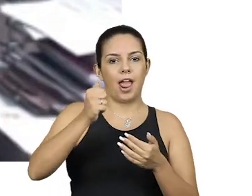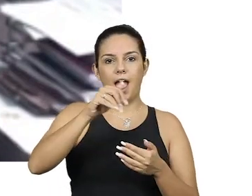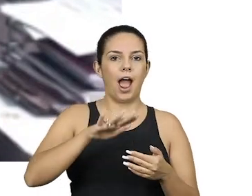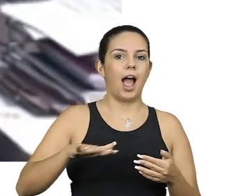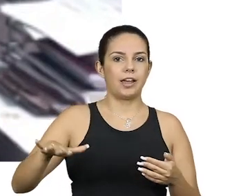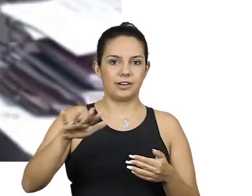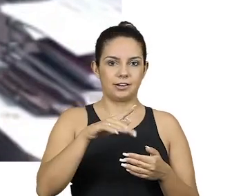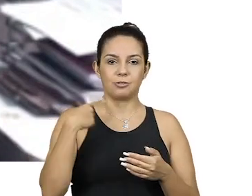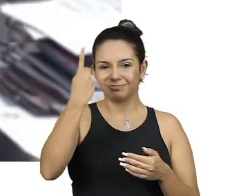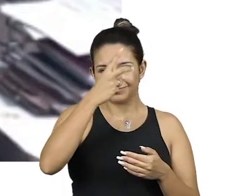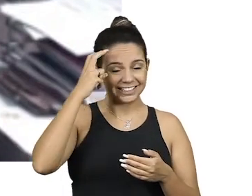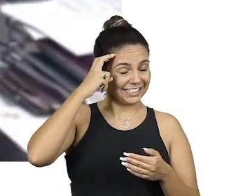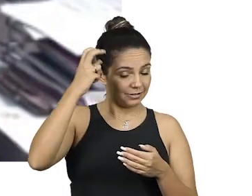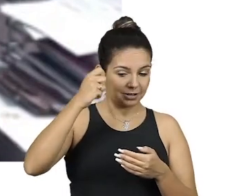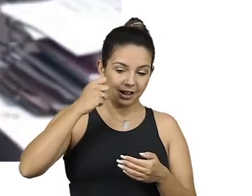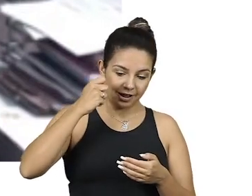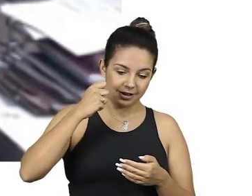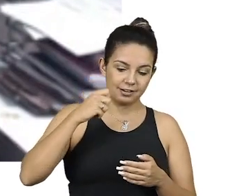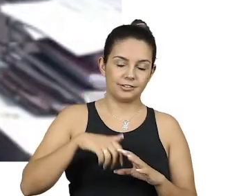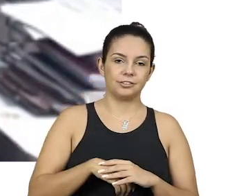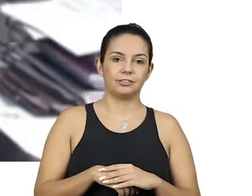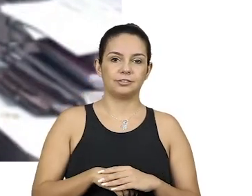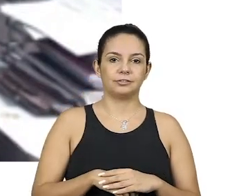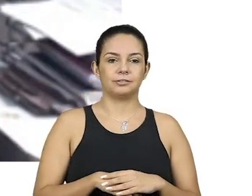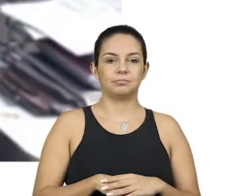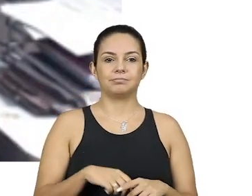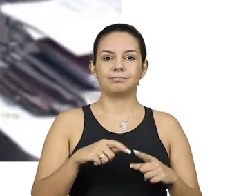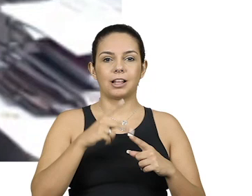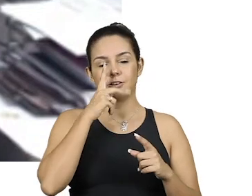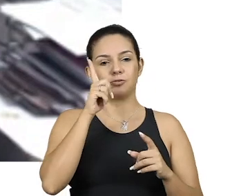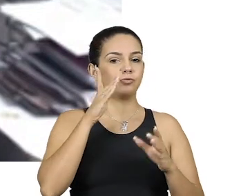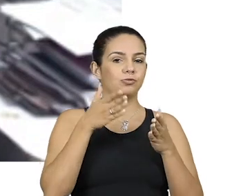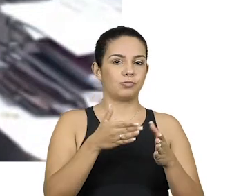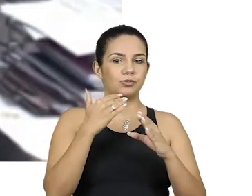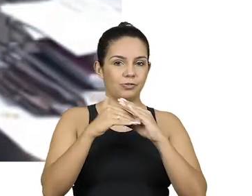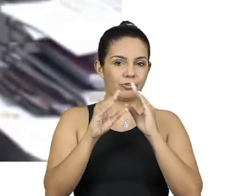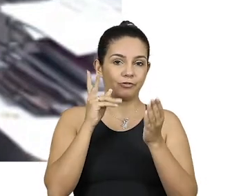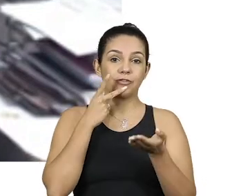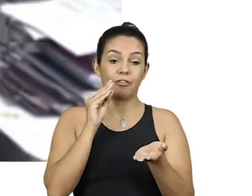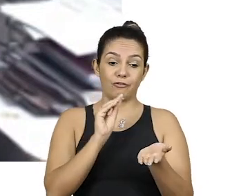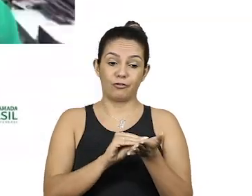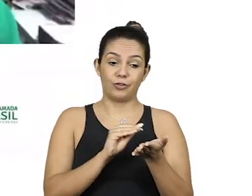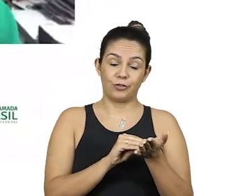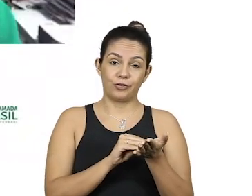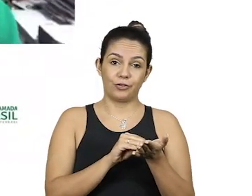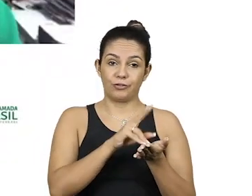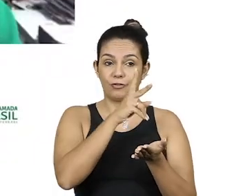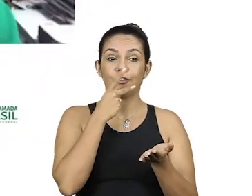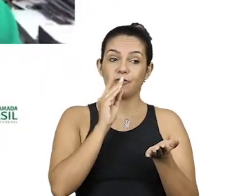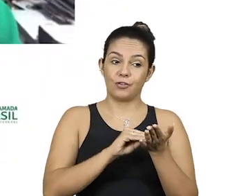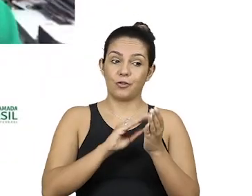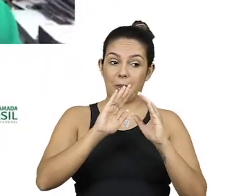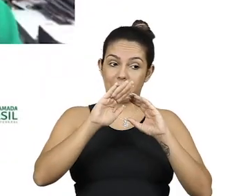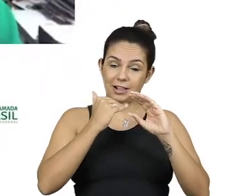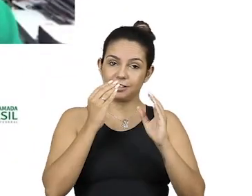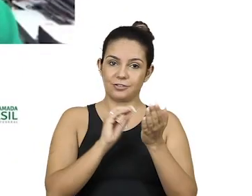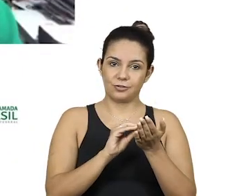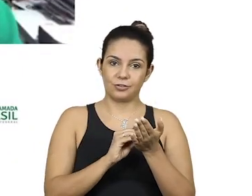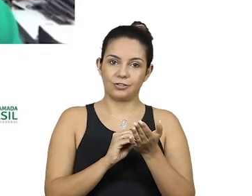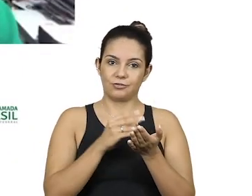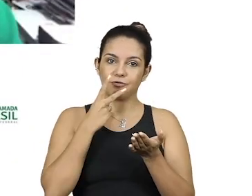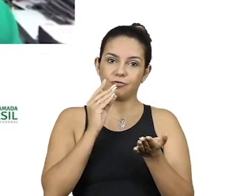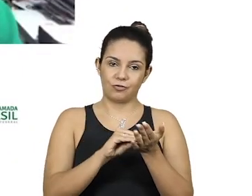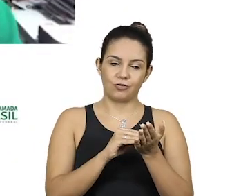Mas acho que não passou essa mensagem. Faltou, né? Faltou essa mensagem aí. Faltou